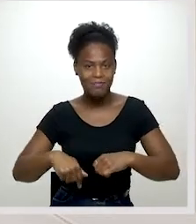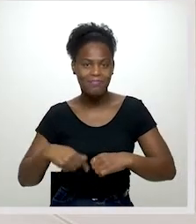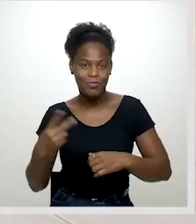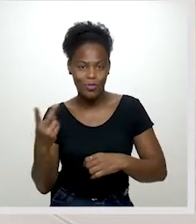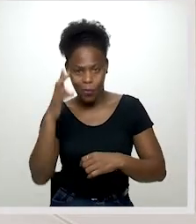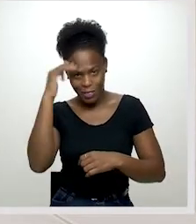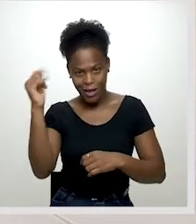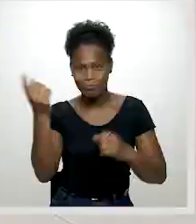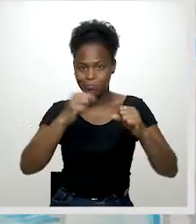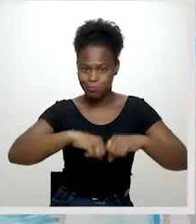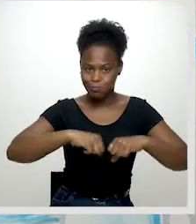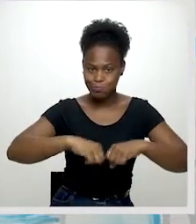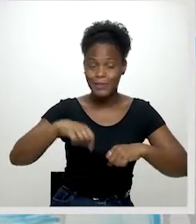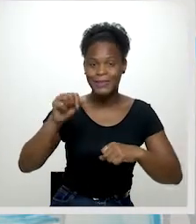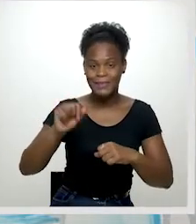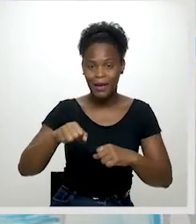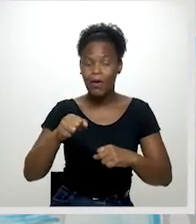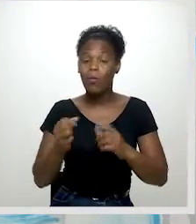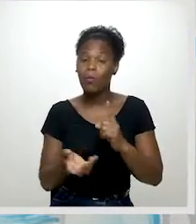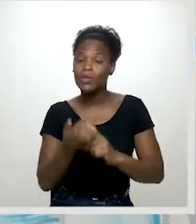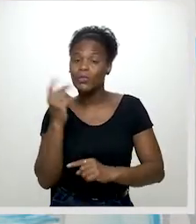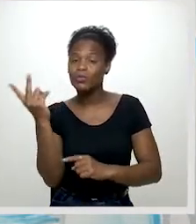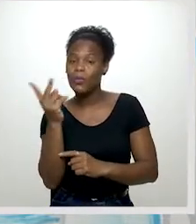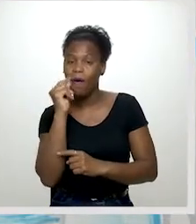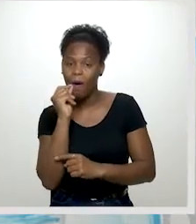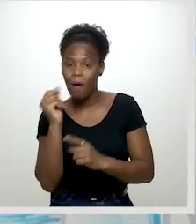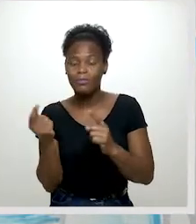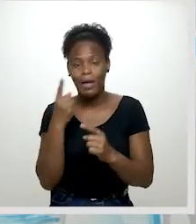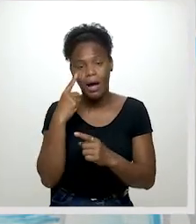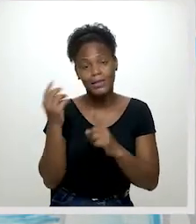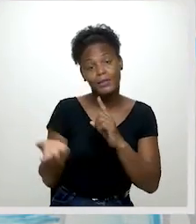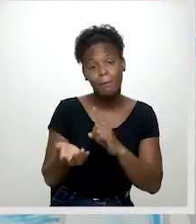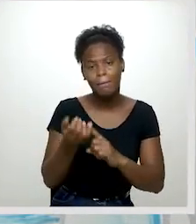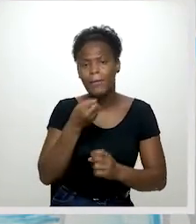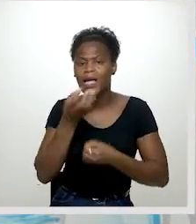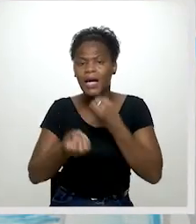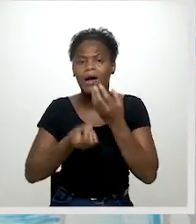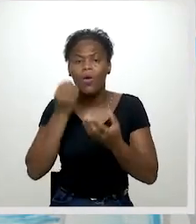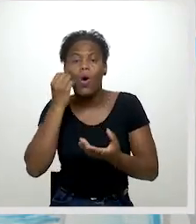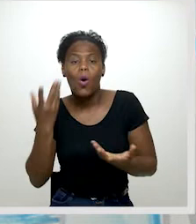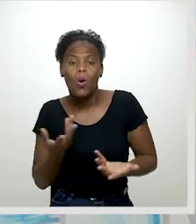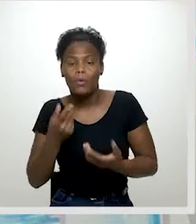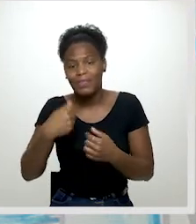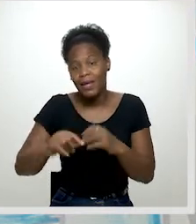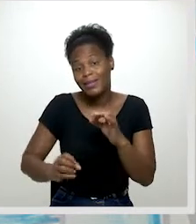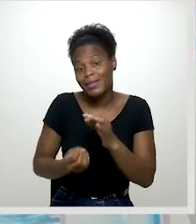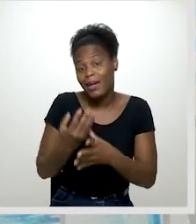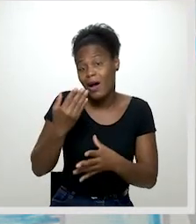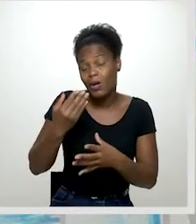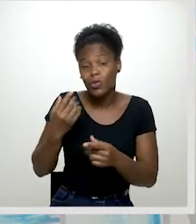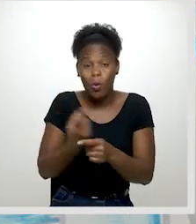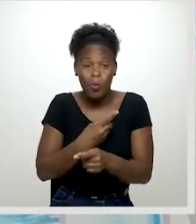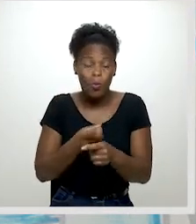Coincidiu com que os dois tentaram explicar como teria formado os compostos